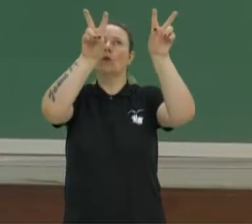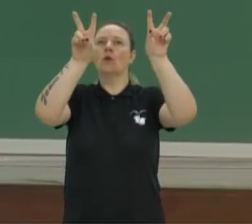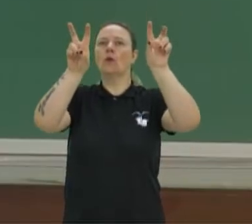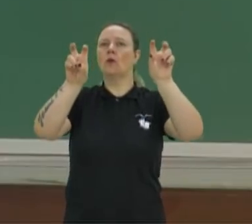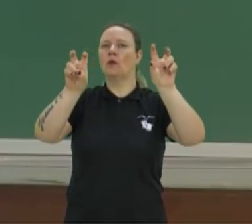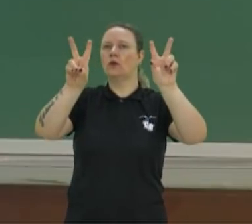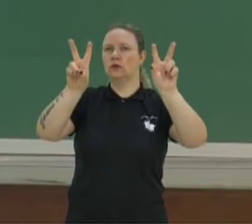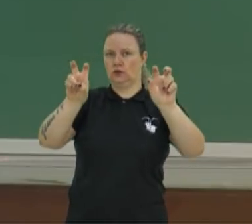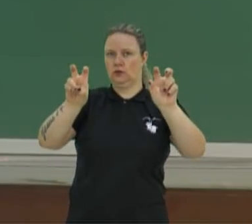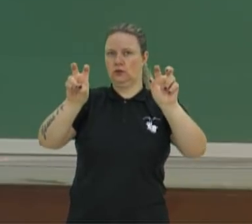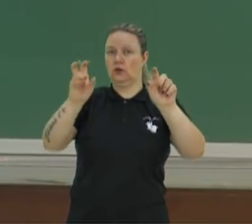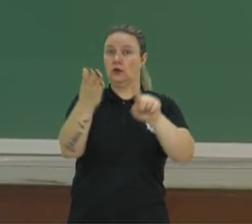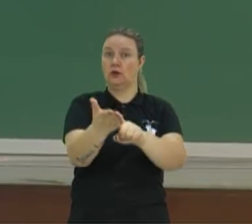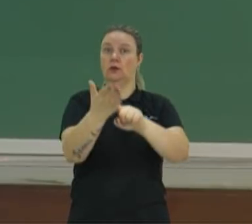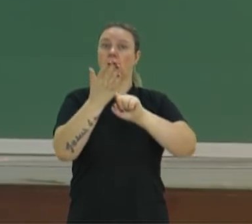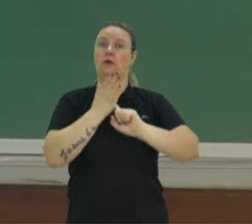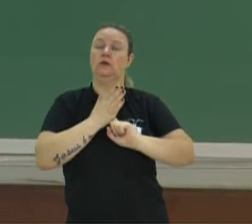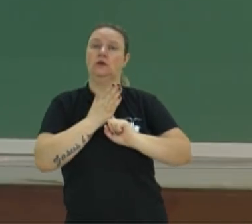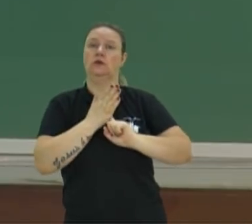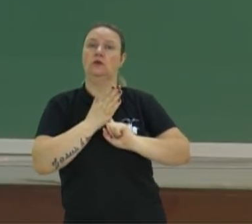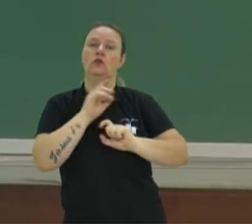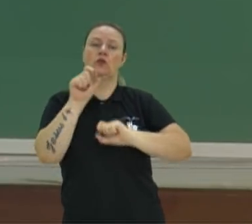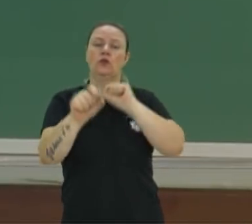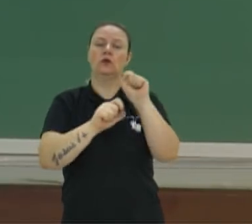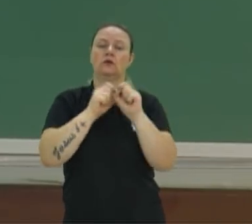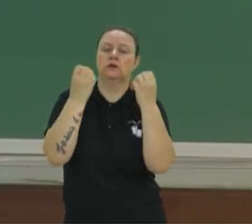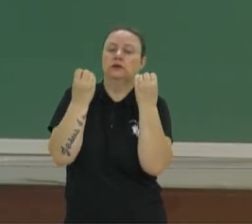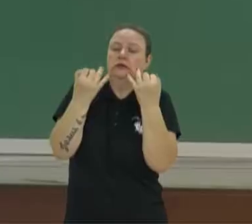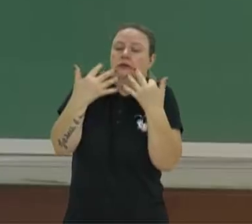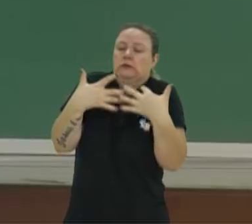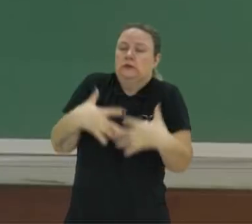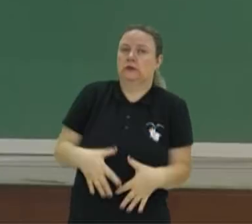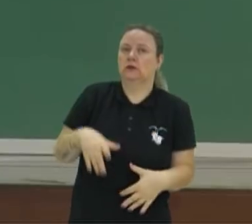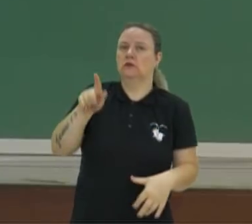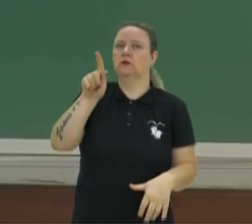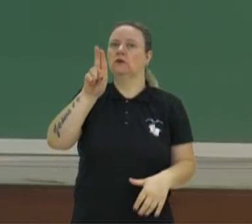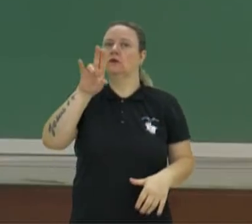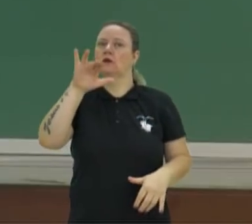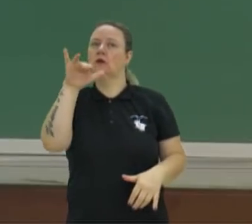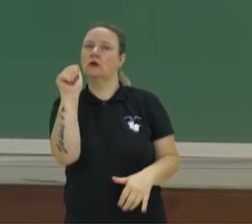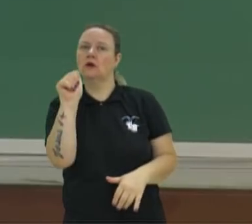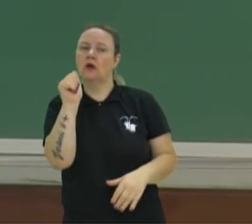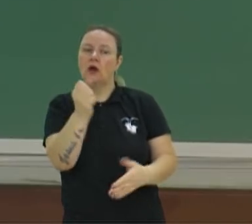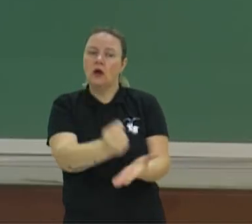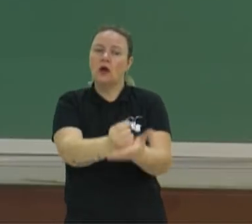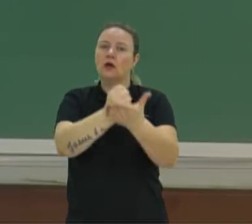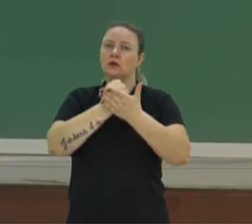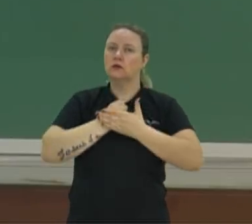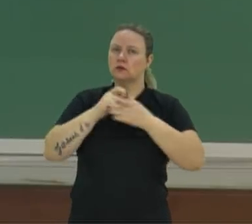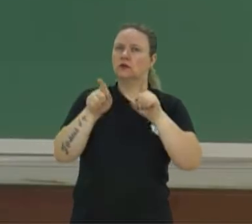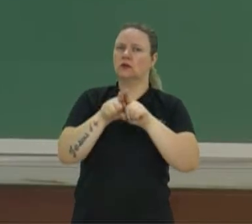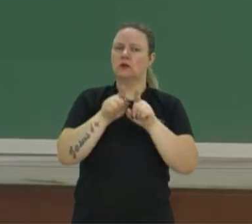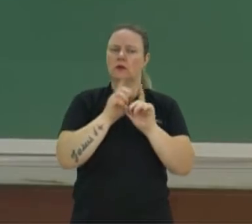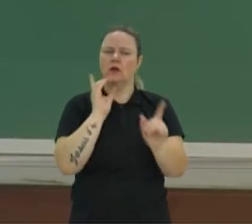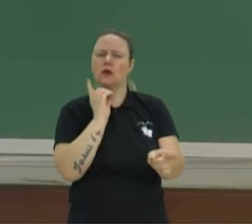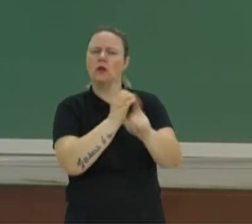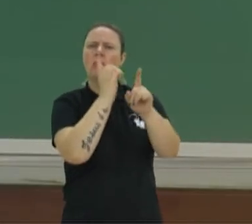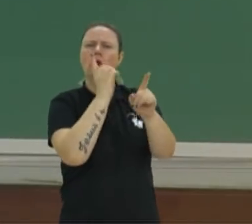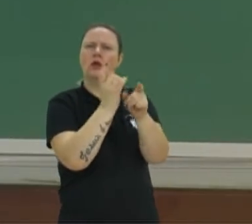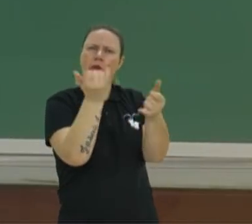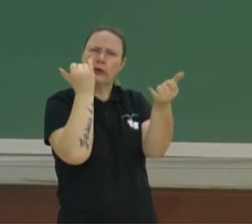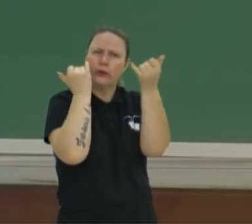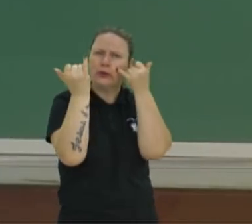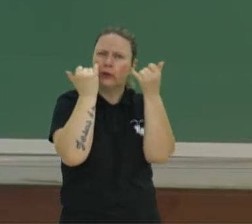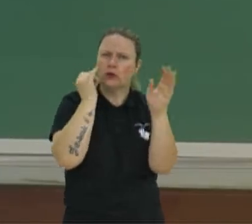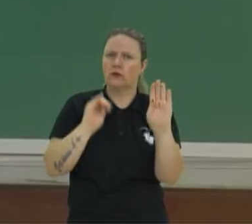essa informação, que vai ser tratado sobre um guia que ajuda a identificar as notícias que são falsas. E